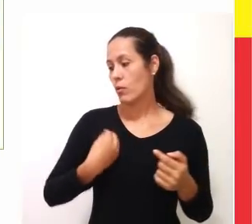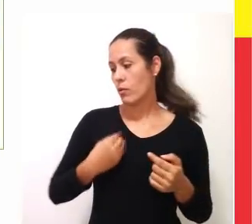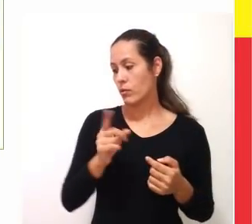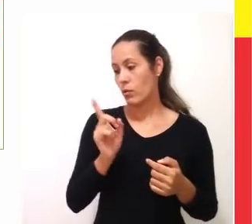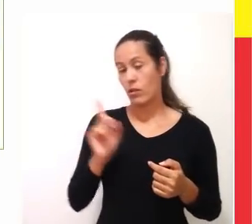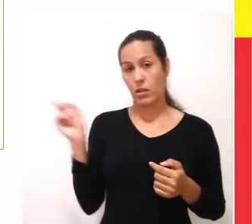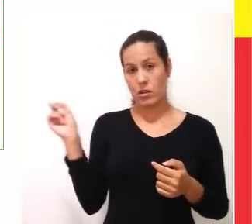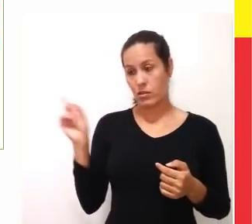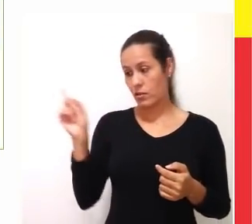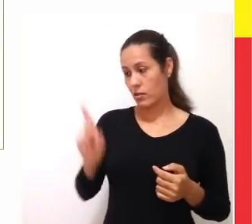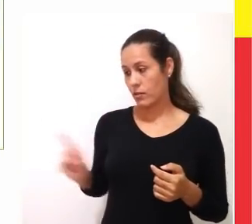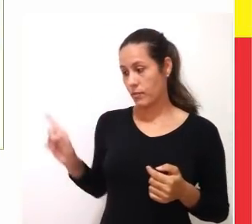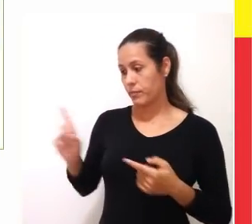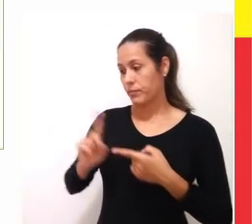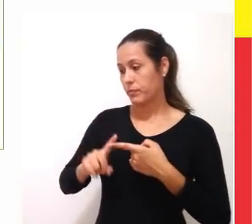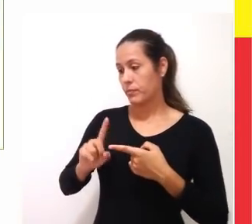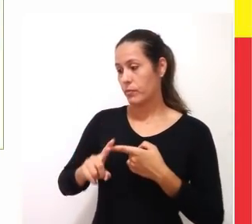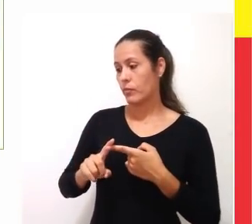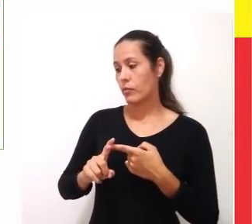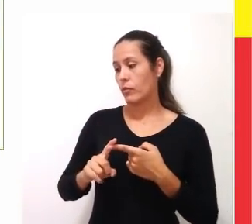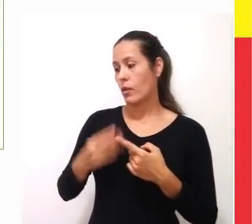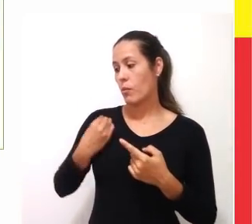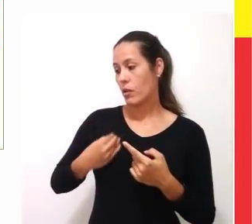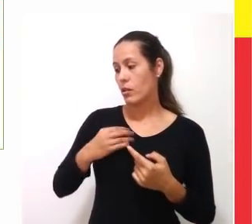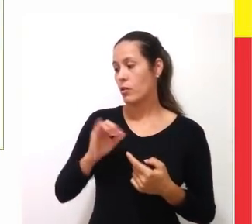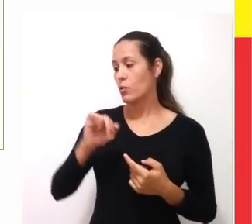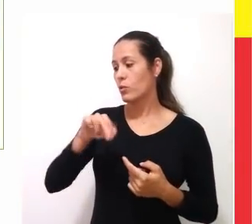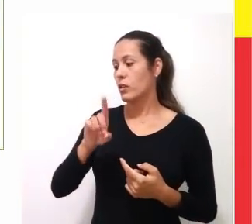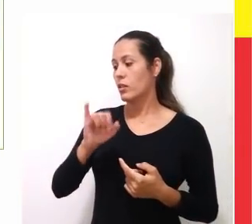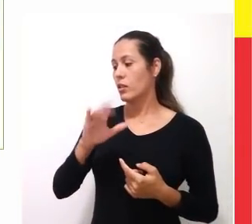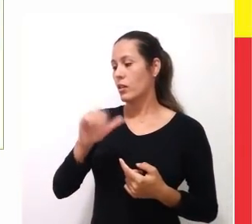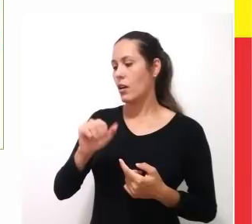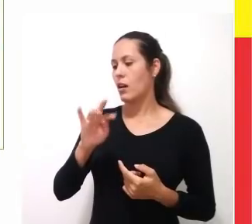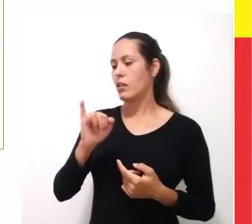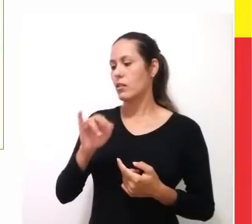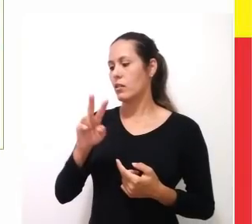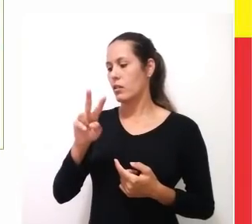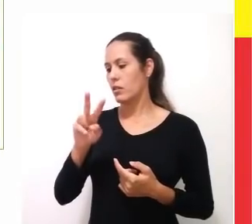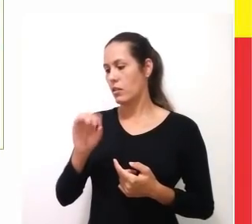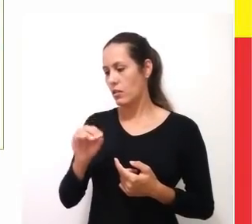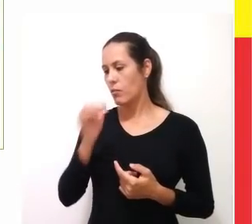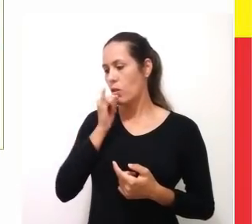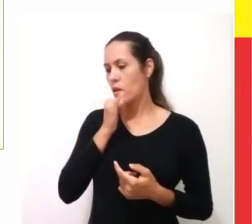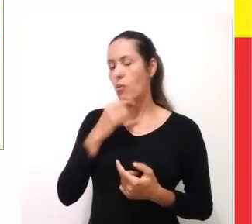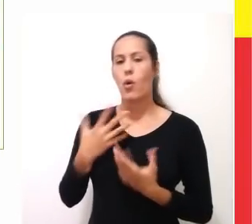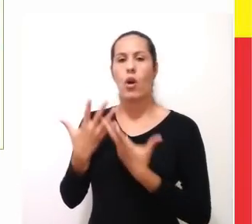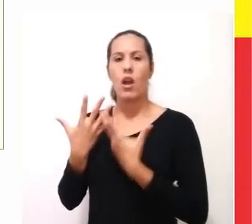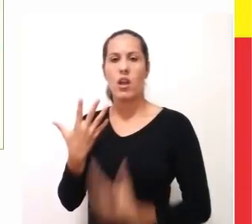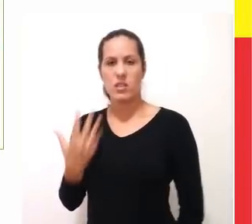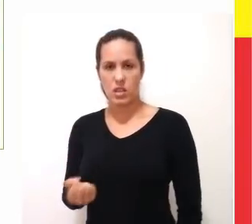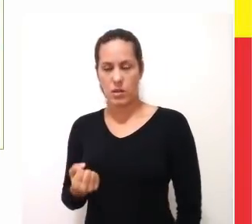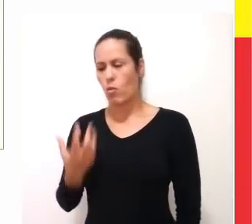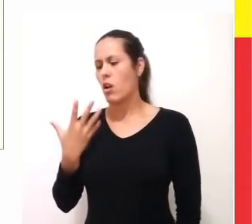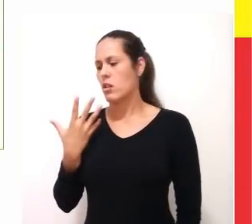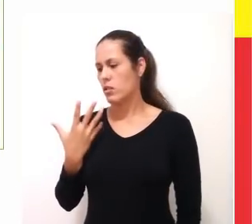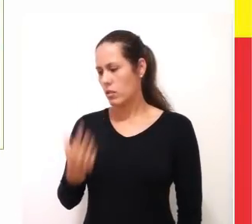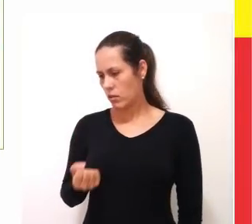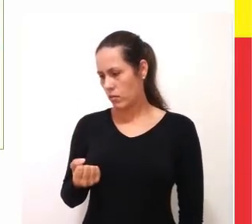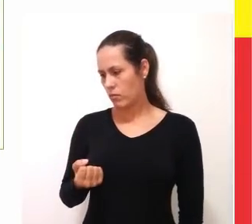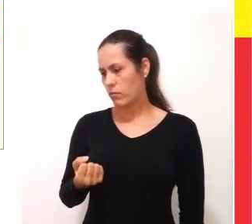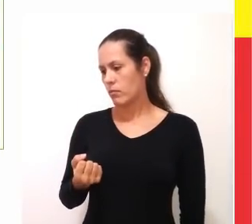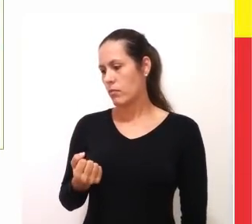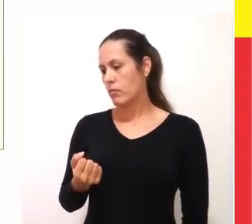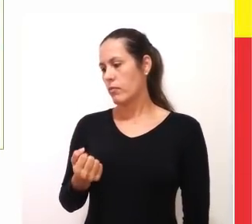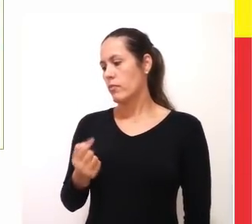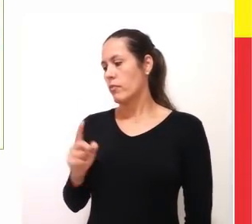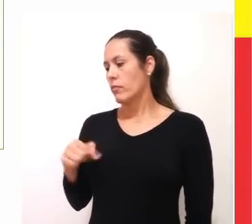presente do indicativo, certo? Aqui eu coloquei um exemplo. Eu recebo, eu conto, eu falo. O pretérito perfeito do